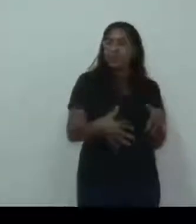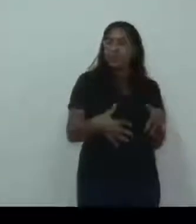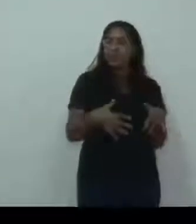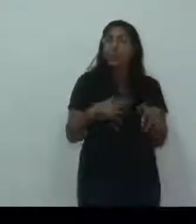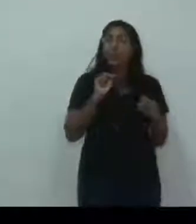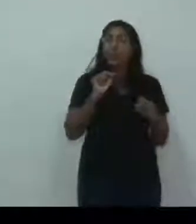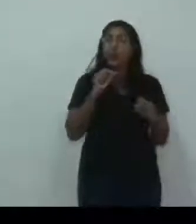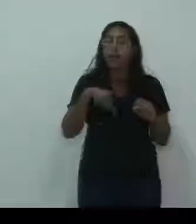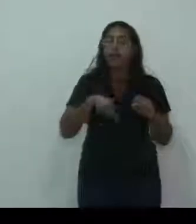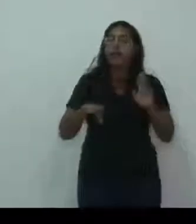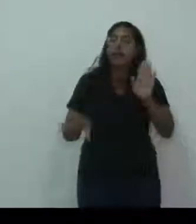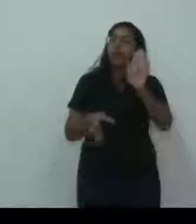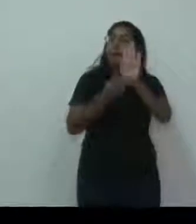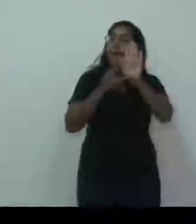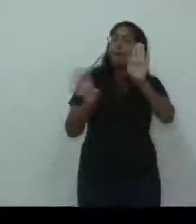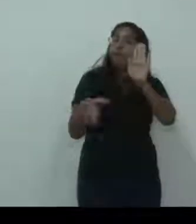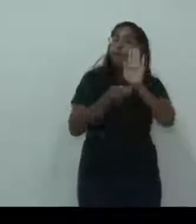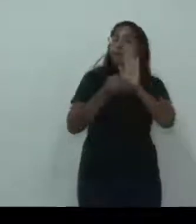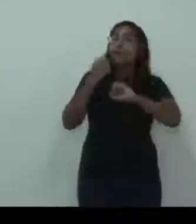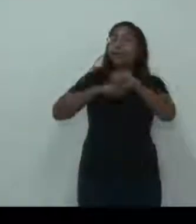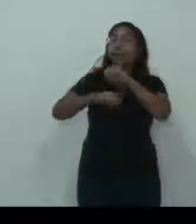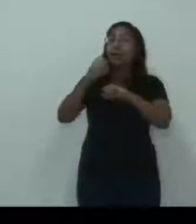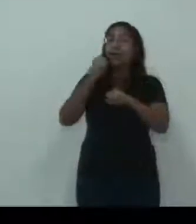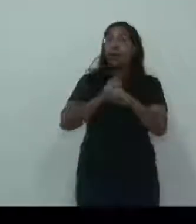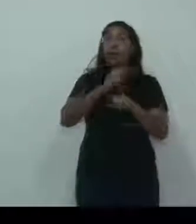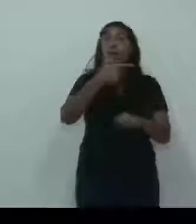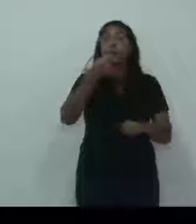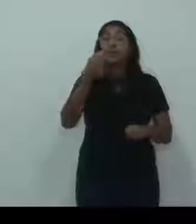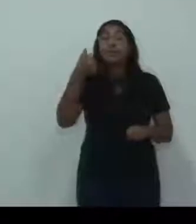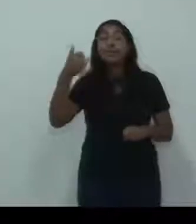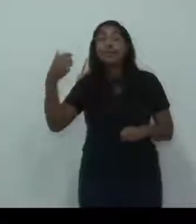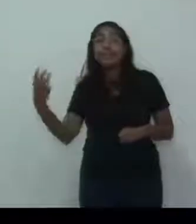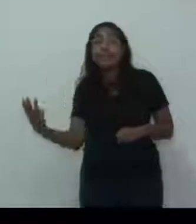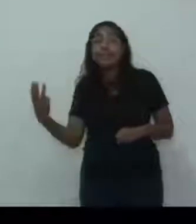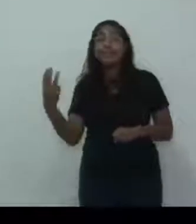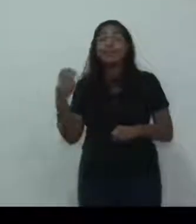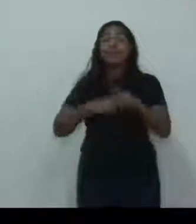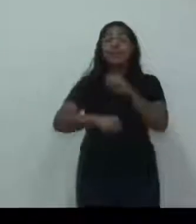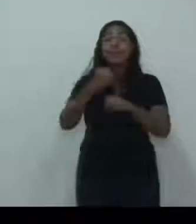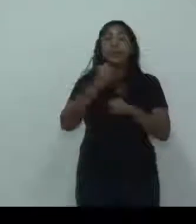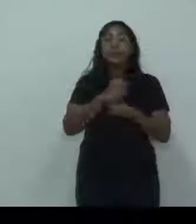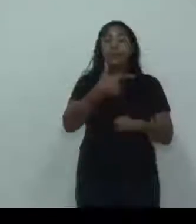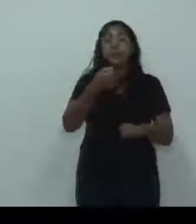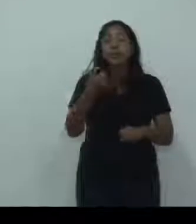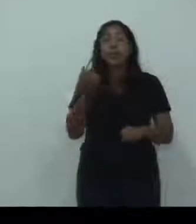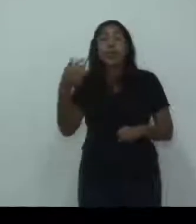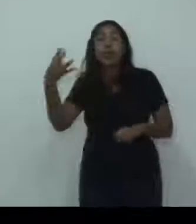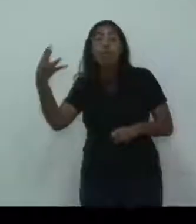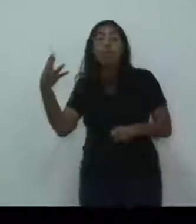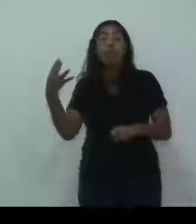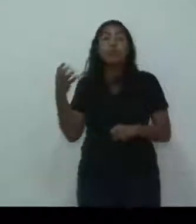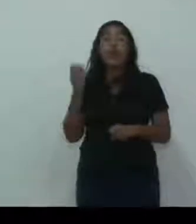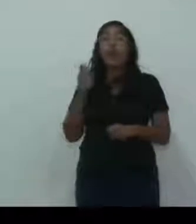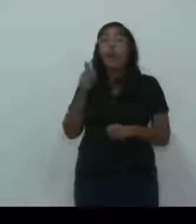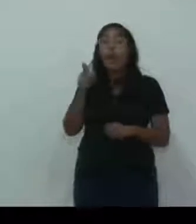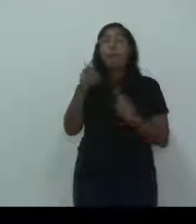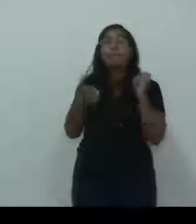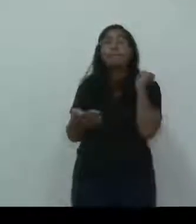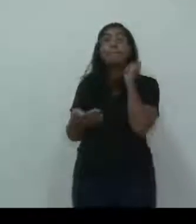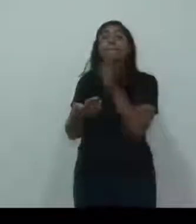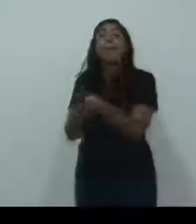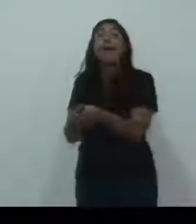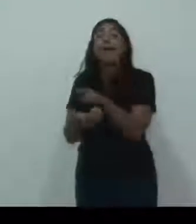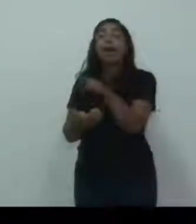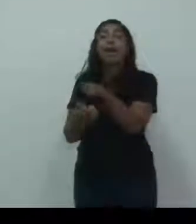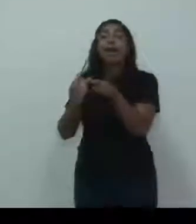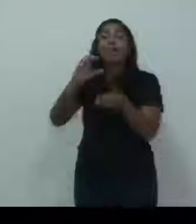parlamentares de 2013, 14 e 15, que não foram pagas para o SEIV, um total de R$200 mil. Não é? Então, eu brinquei com o